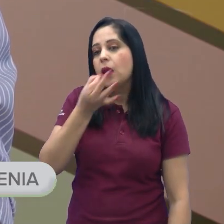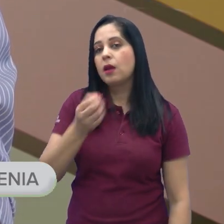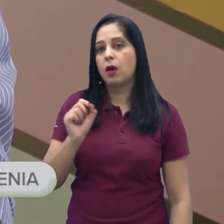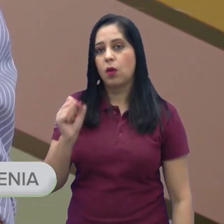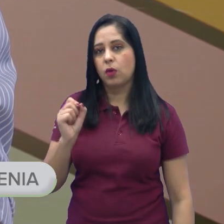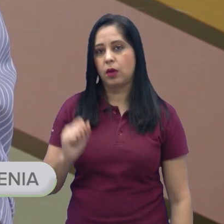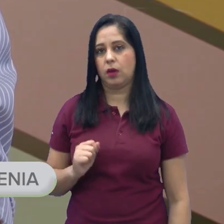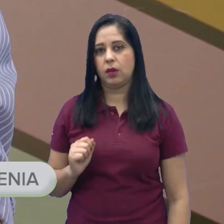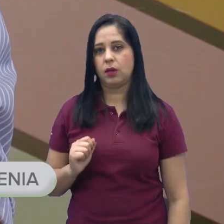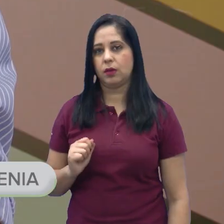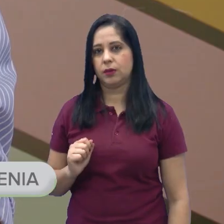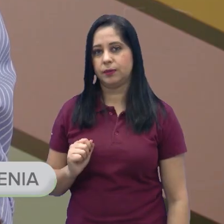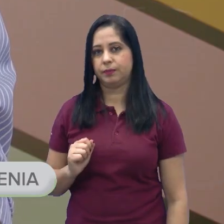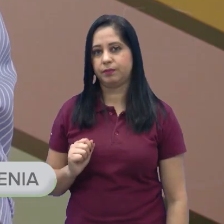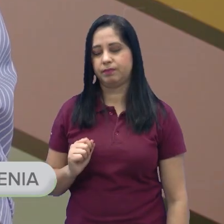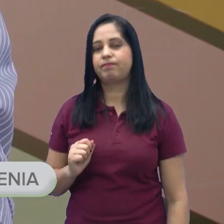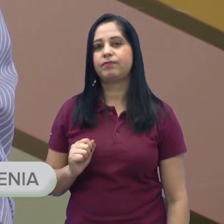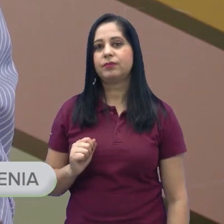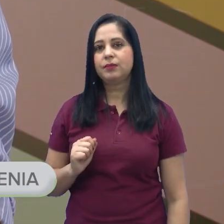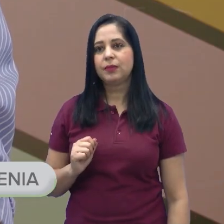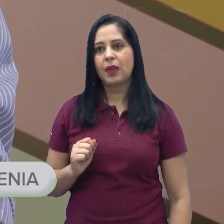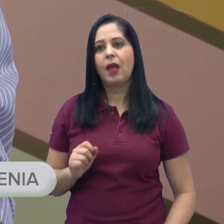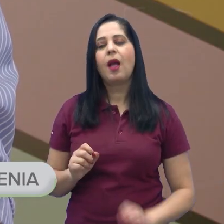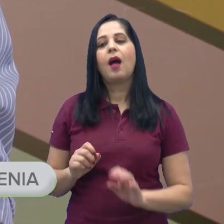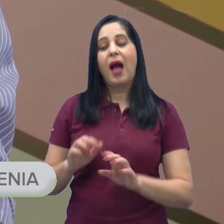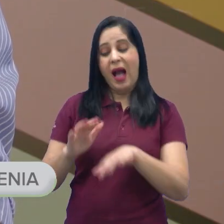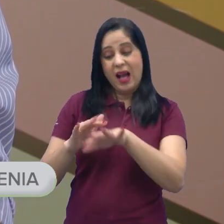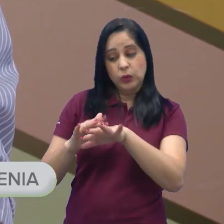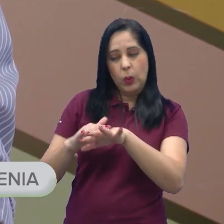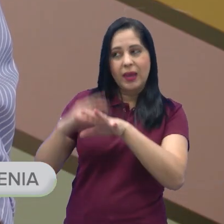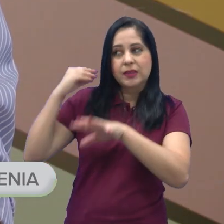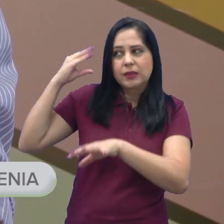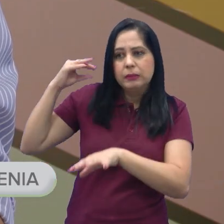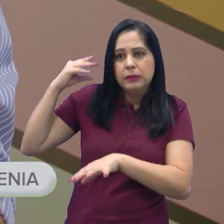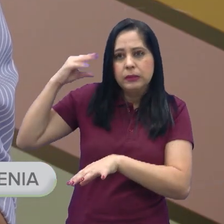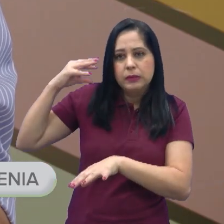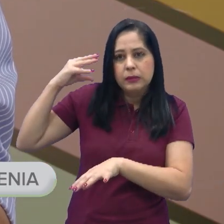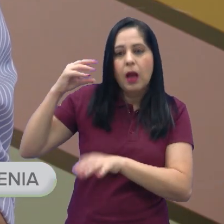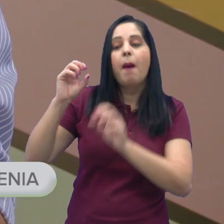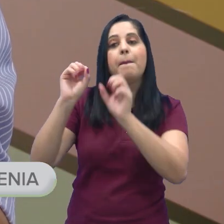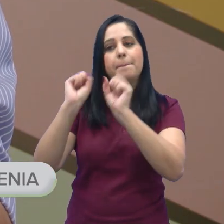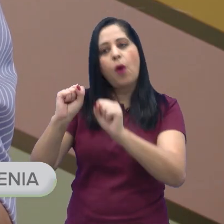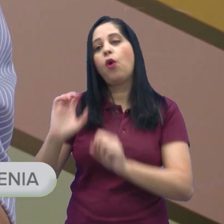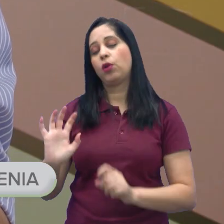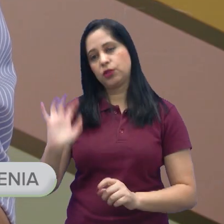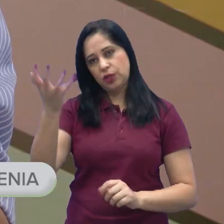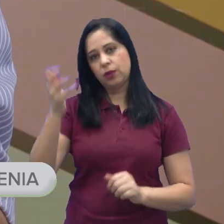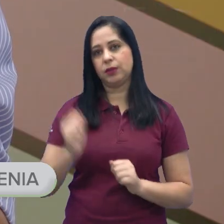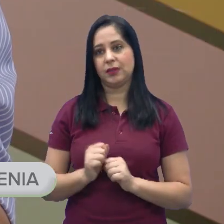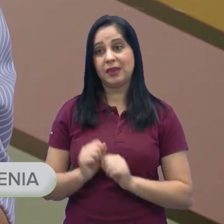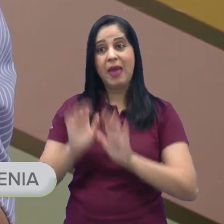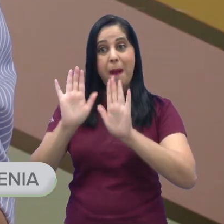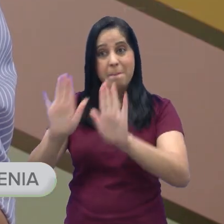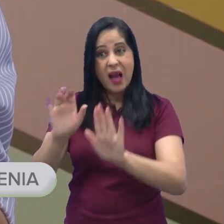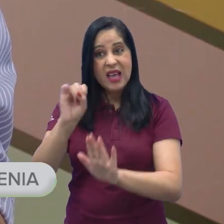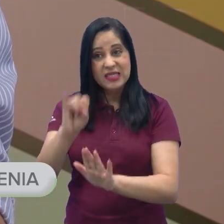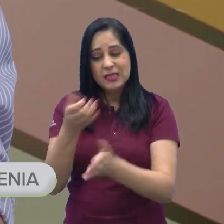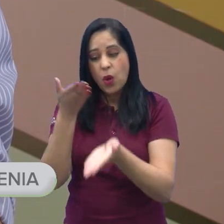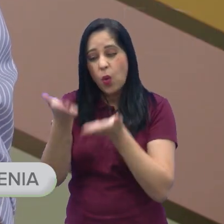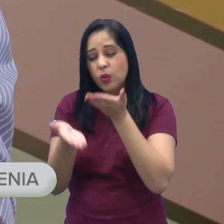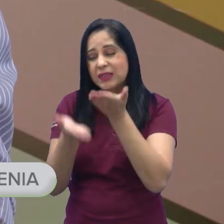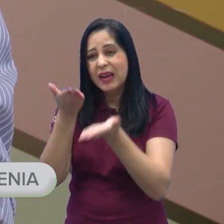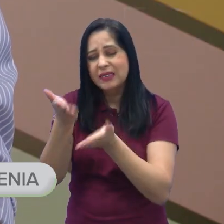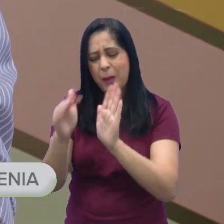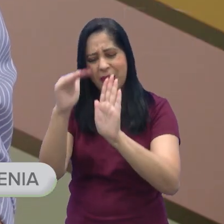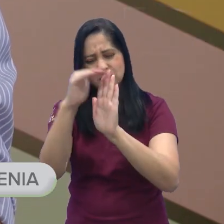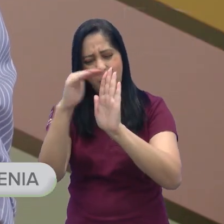é alguma coisa que pode acontecer e que, sendo bem tratado, seguindo o